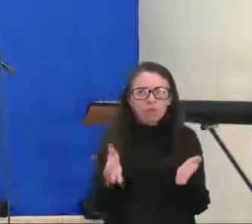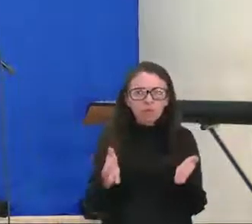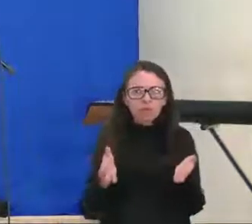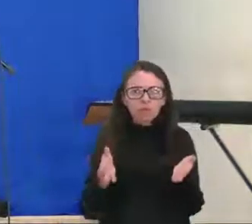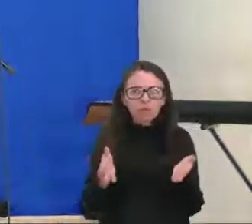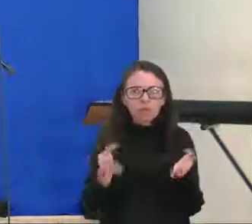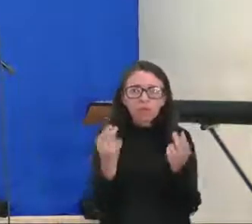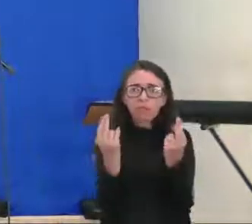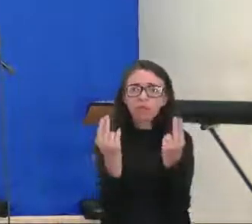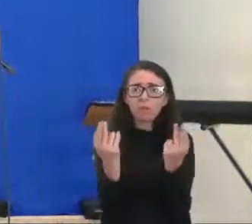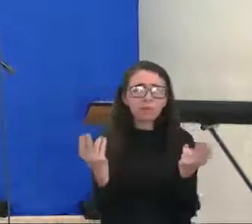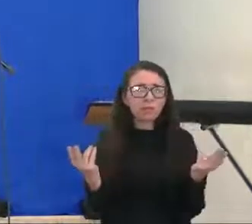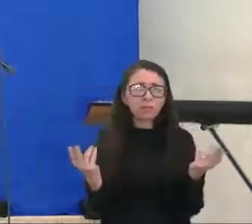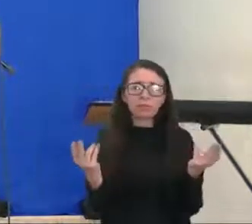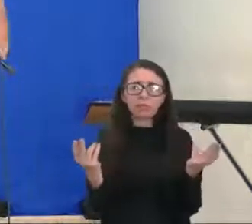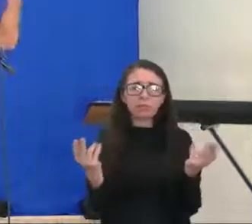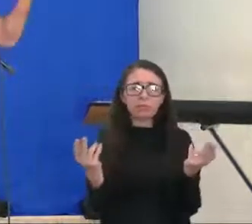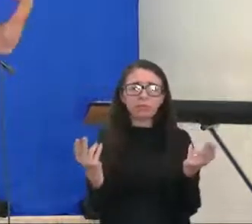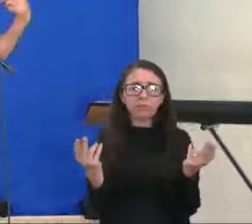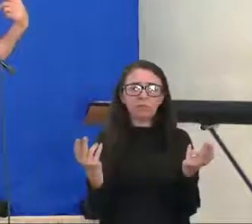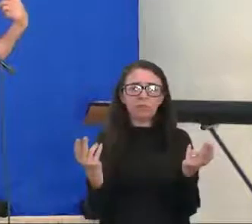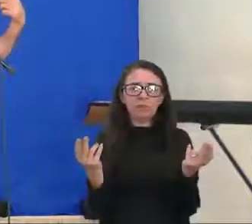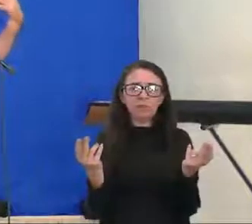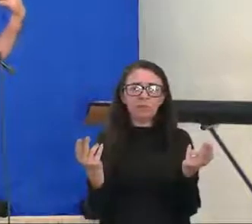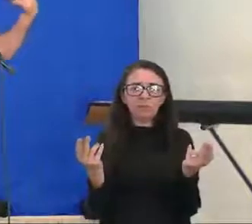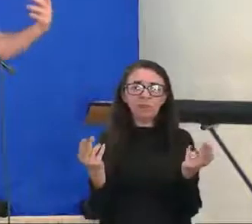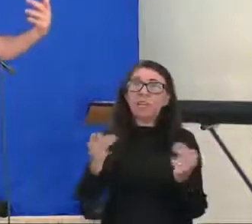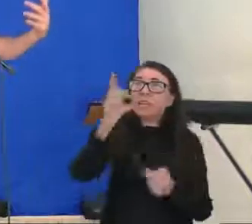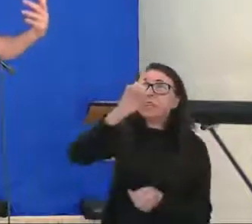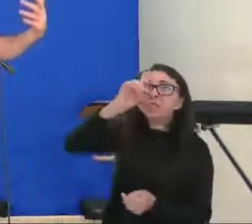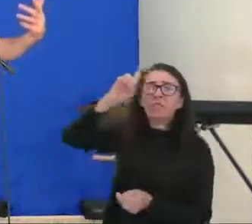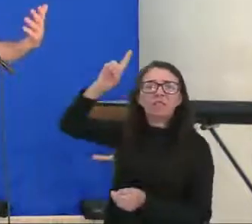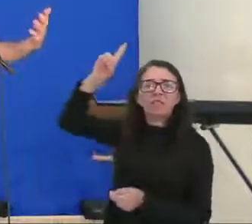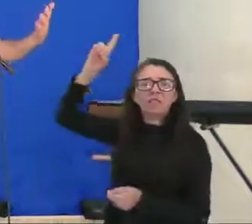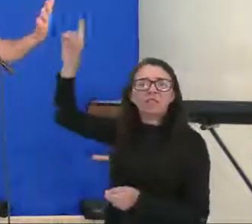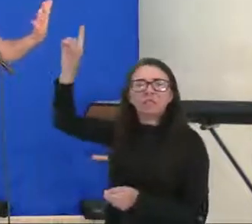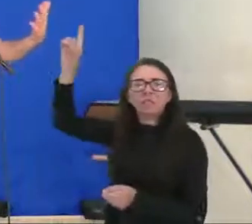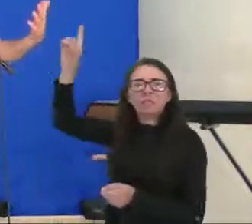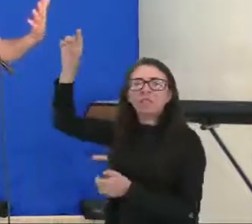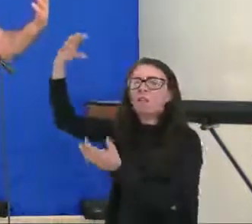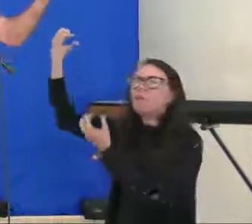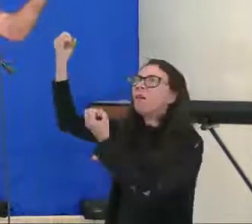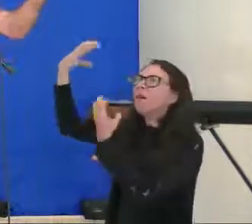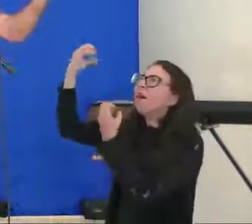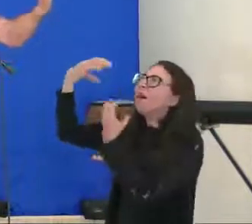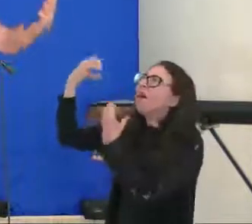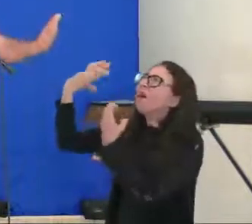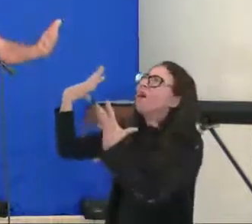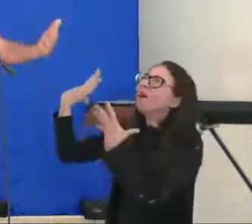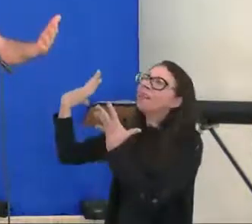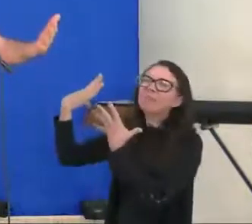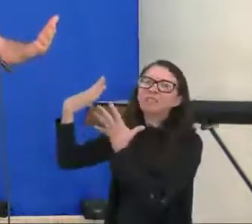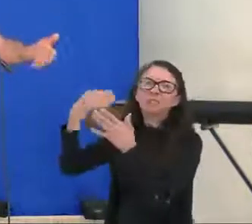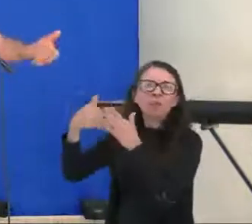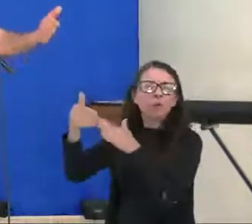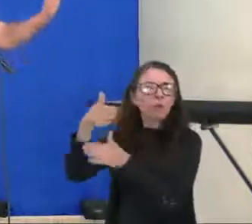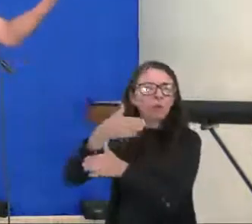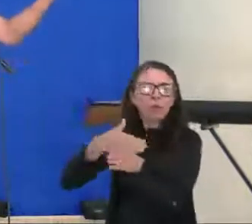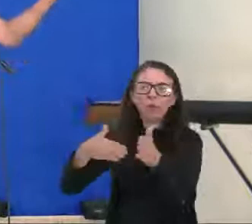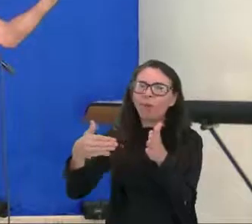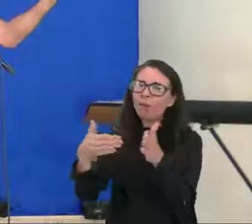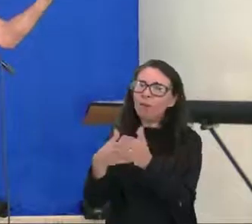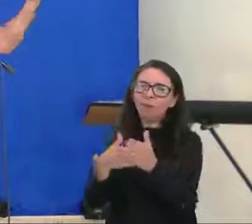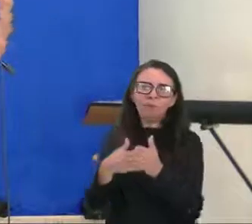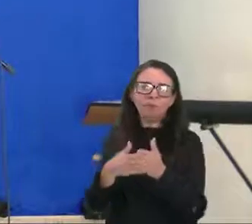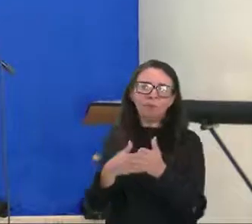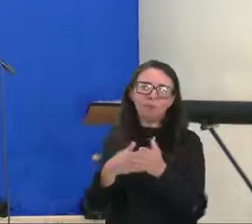porque nós mesmos porque a gente recebeu e começar. Amados, é um presente de Deus. É a glória